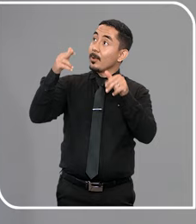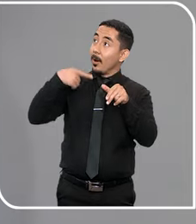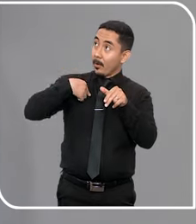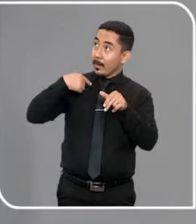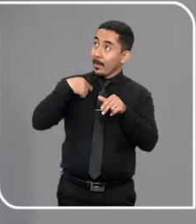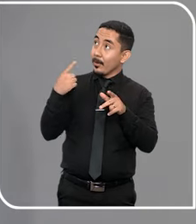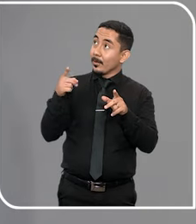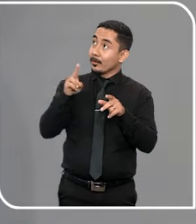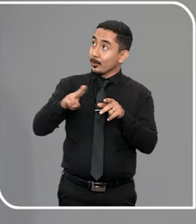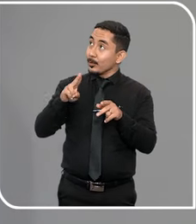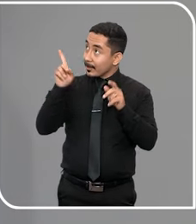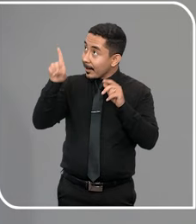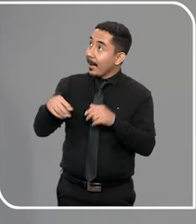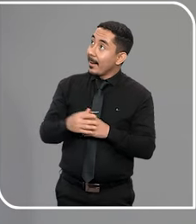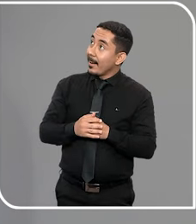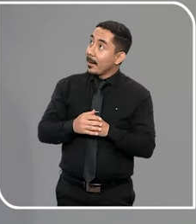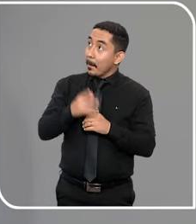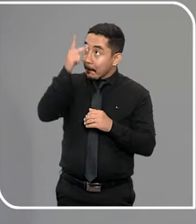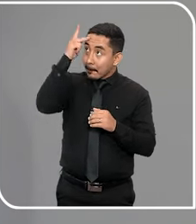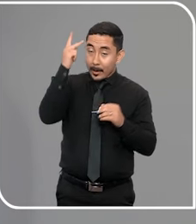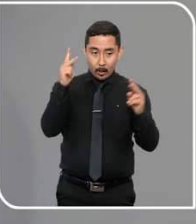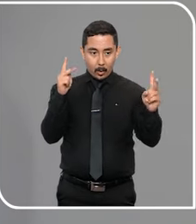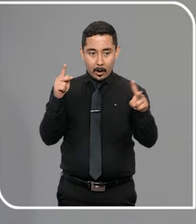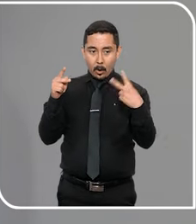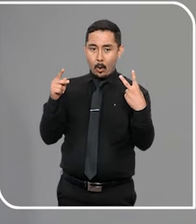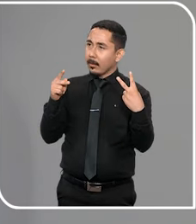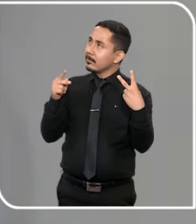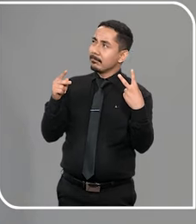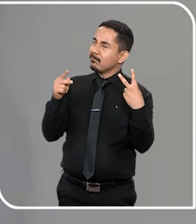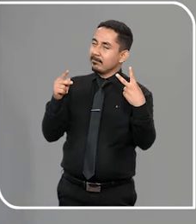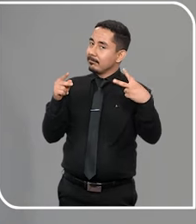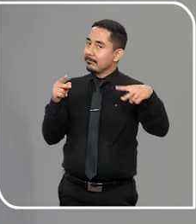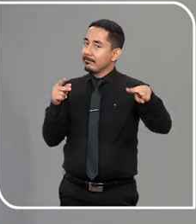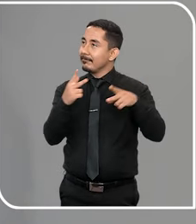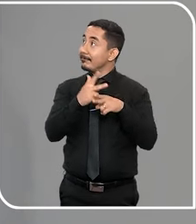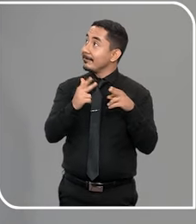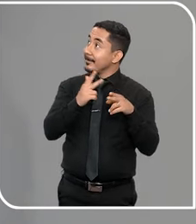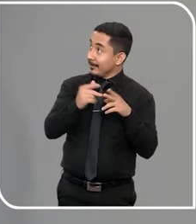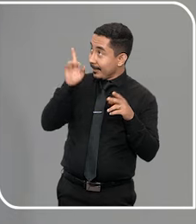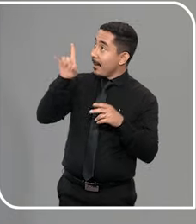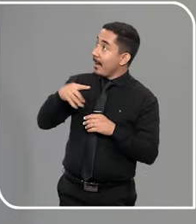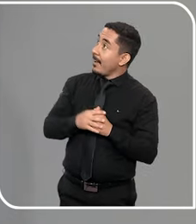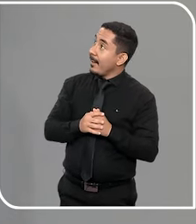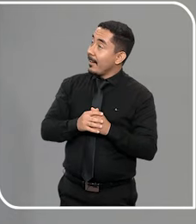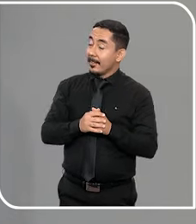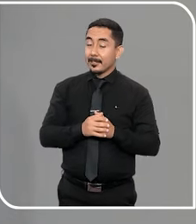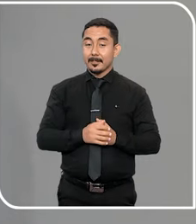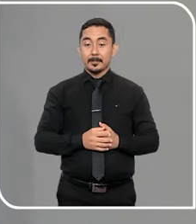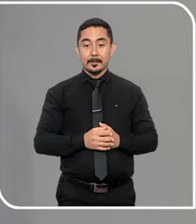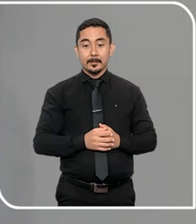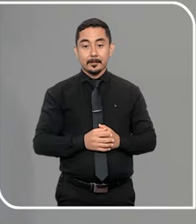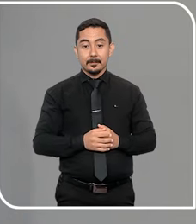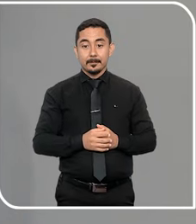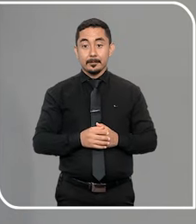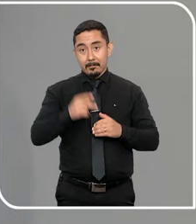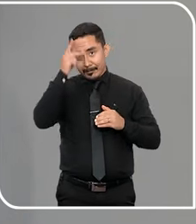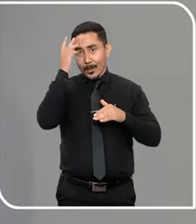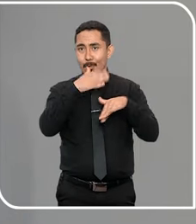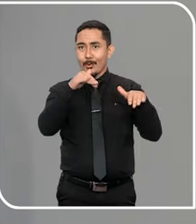vai falar sobre o meu aparelho para as pessoas não olharem mais pro meu aparelho como elas